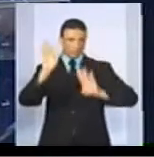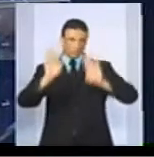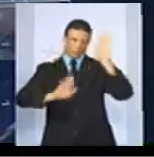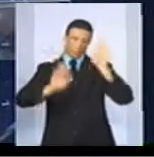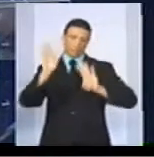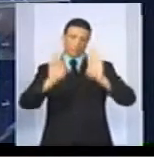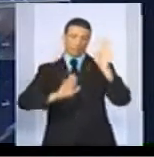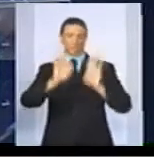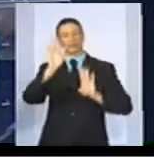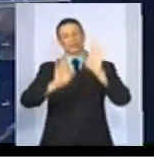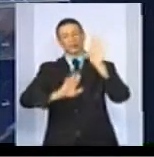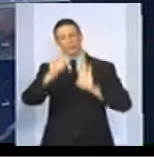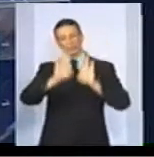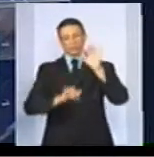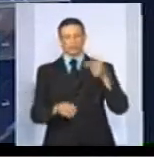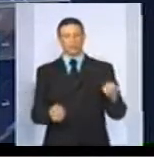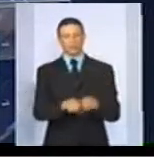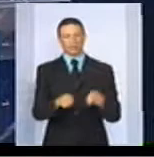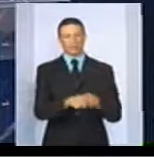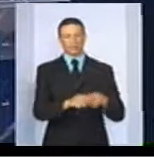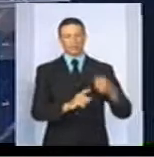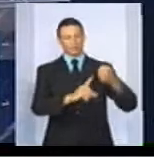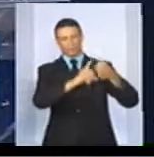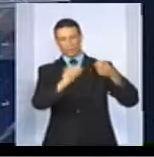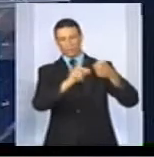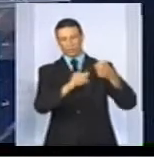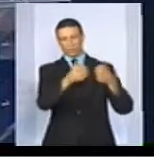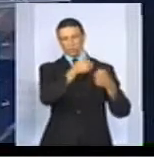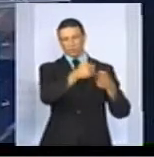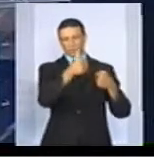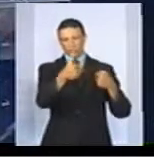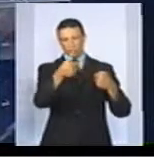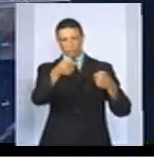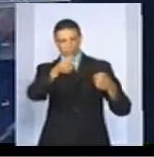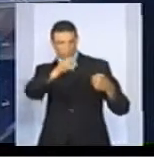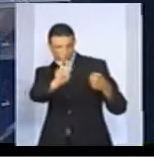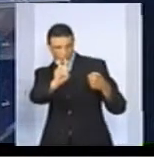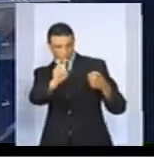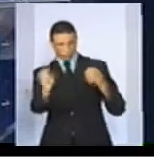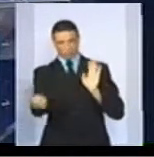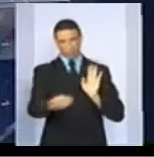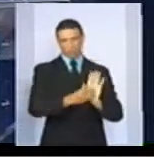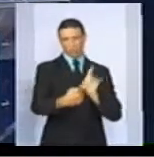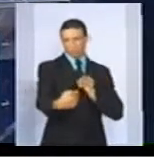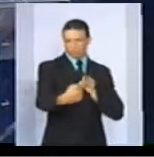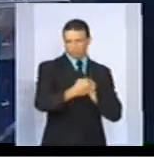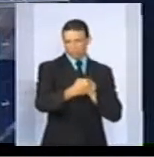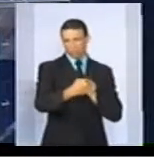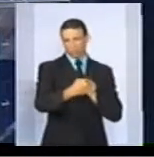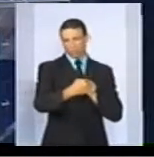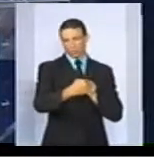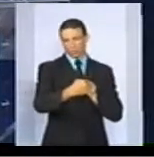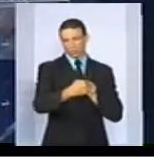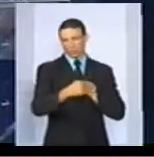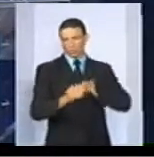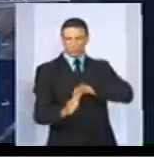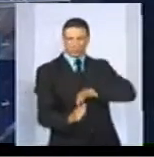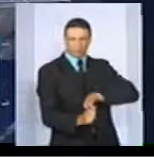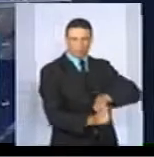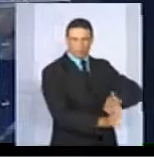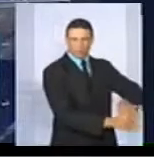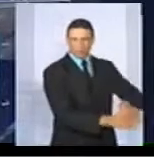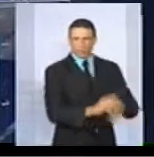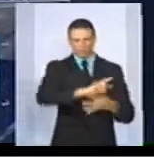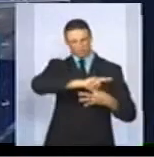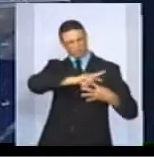21 inciso 11 combinado com artigo 175 peço venha para dentre